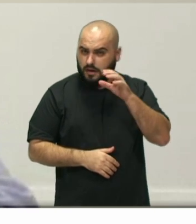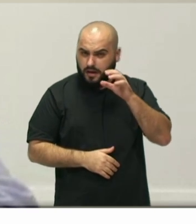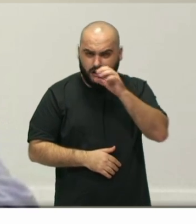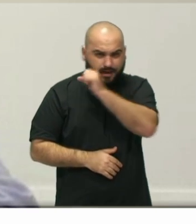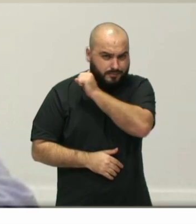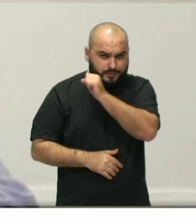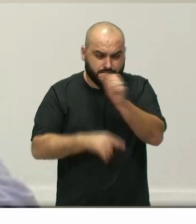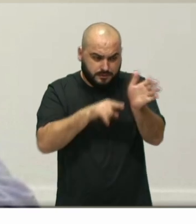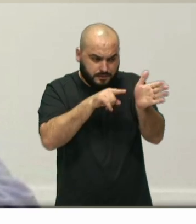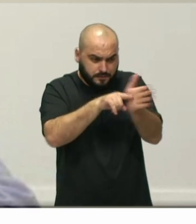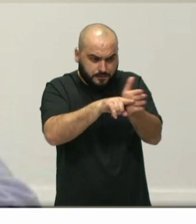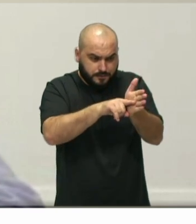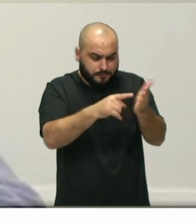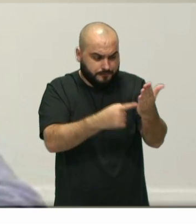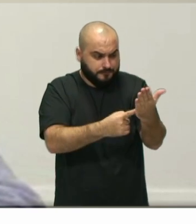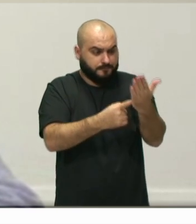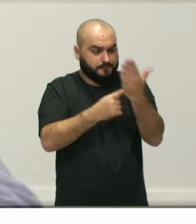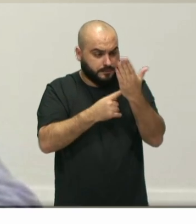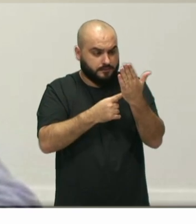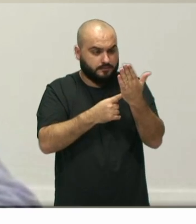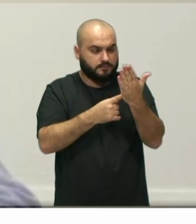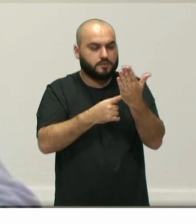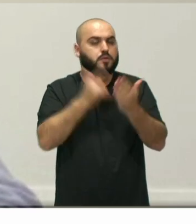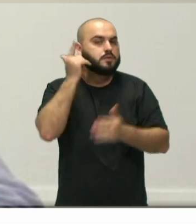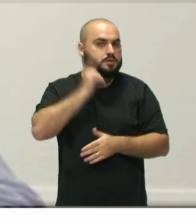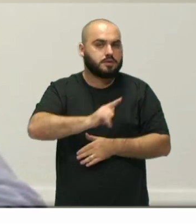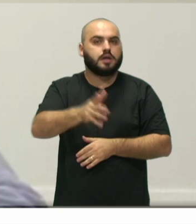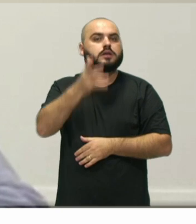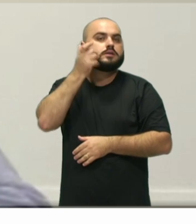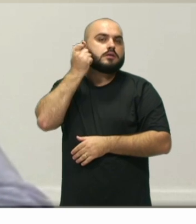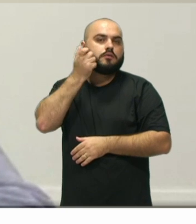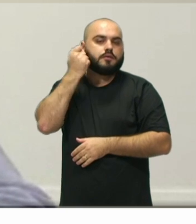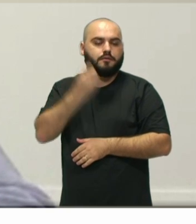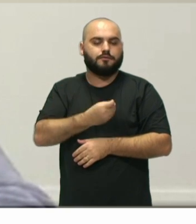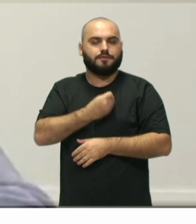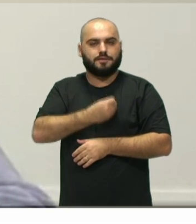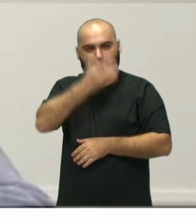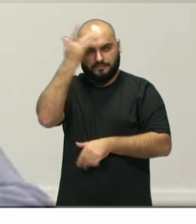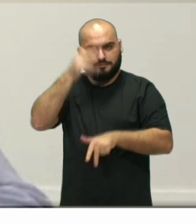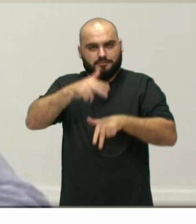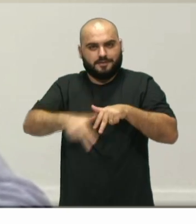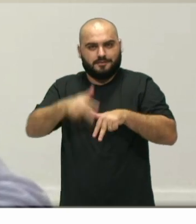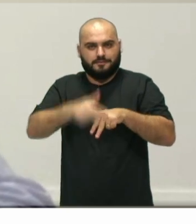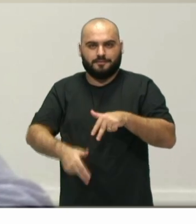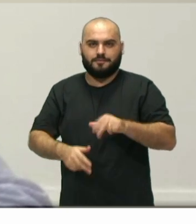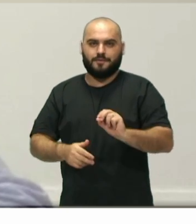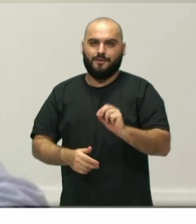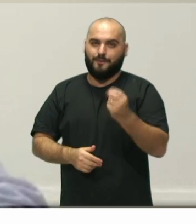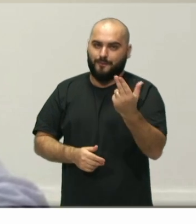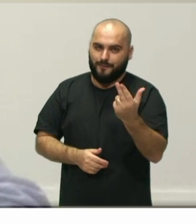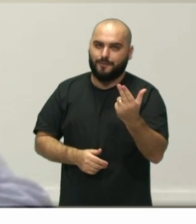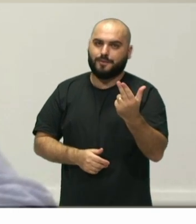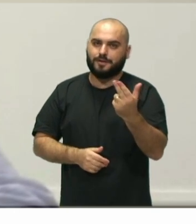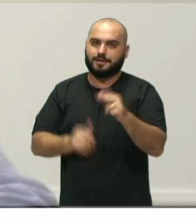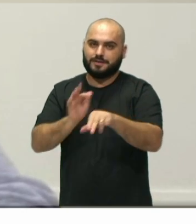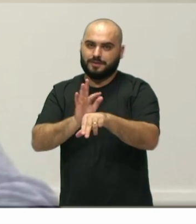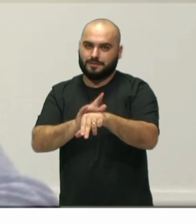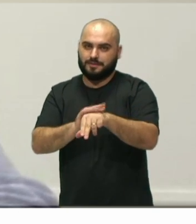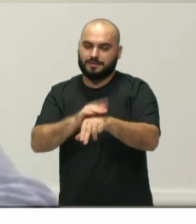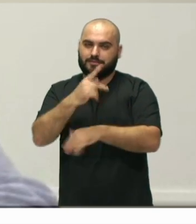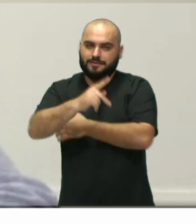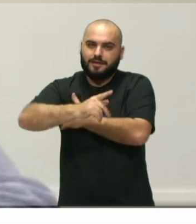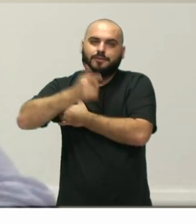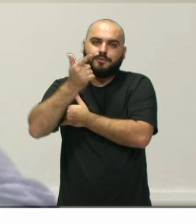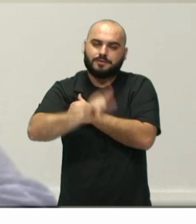o diagnóstico do paciente, mais chances eu tenho de salvar aquele paciente ou talvez se tratar até a doença que naquele